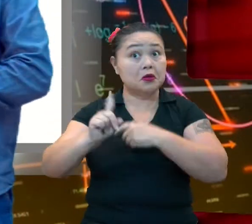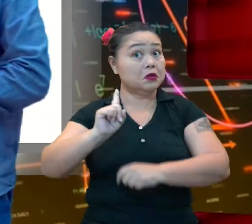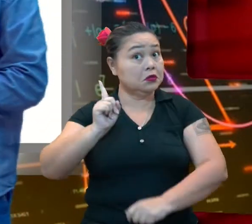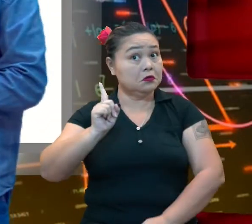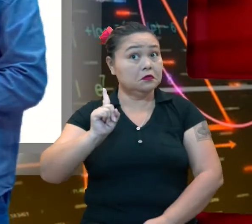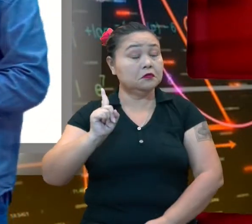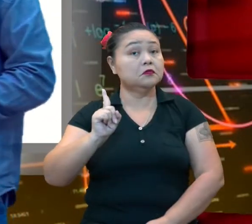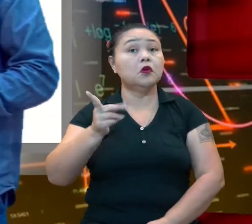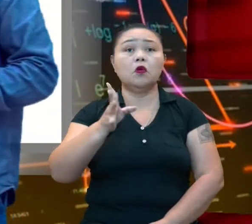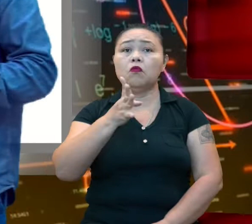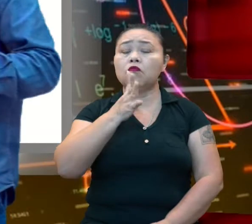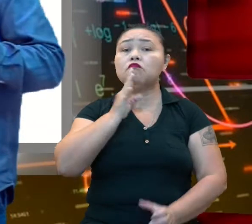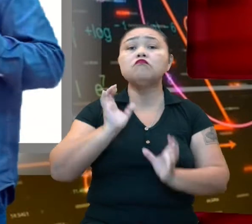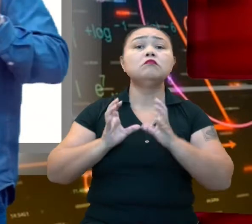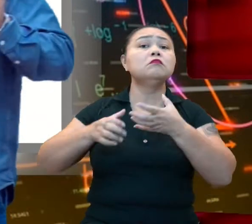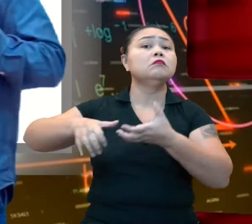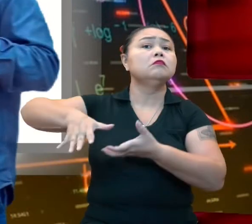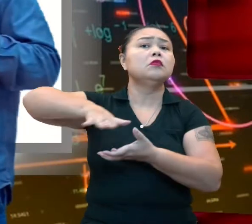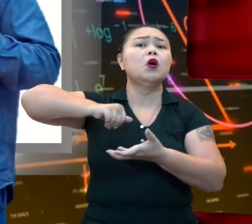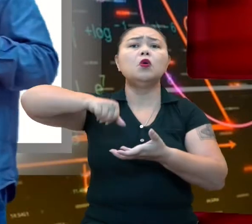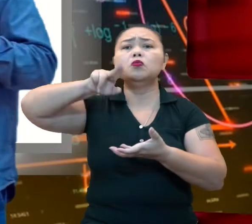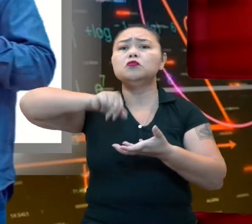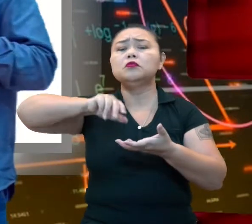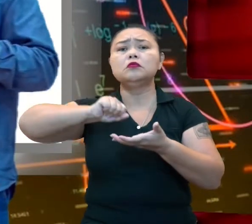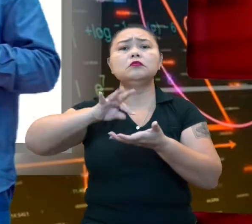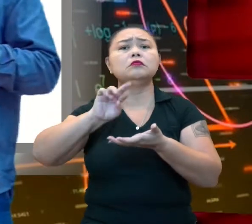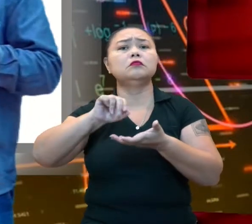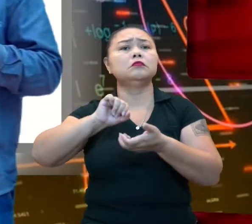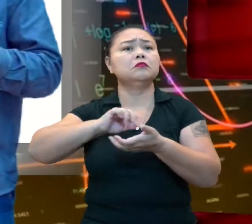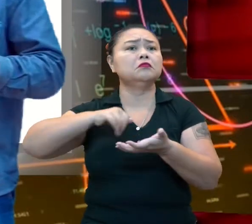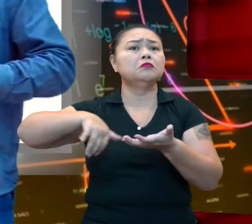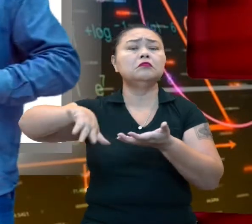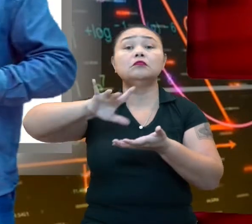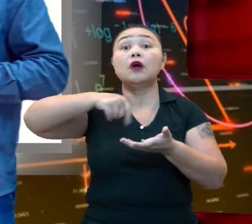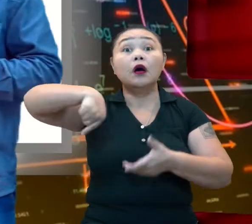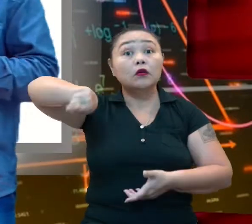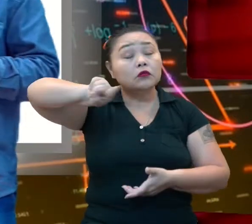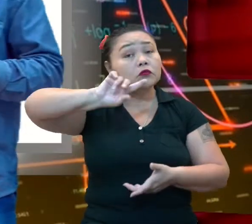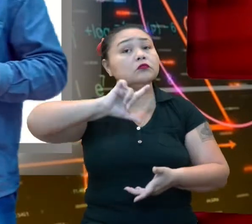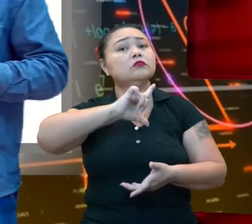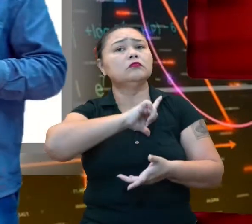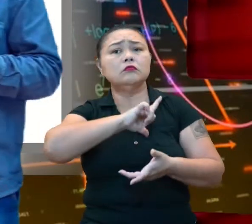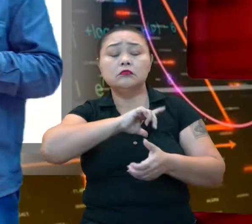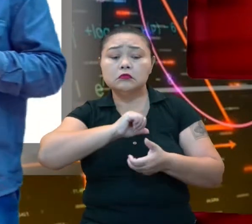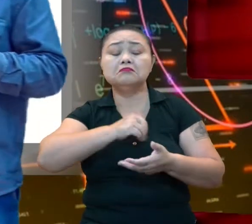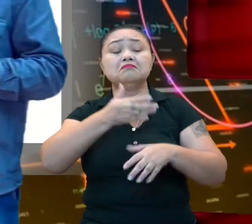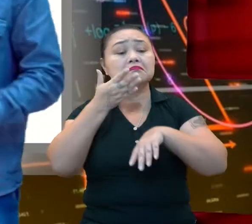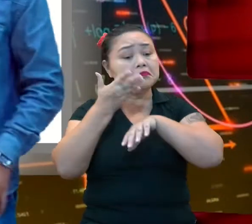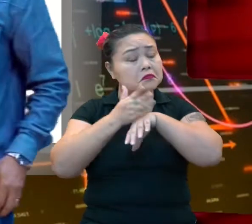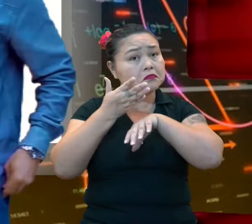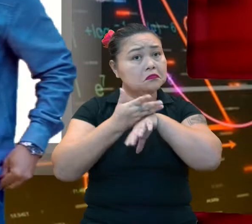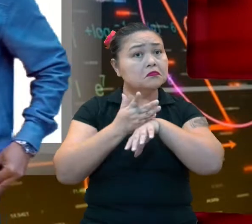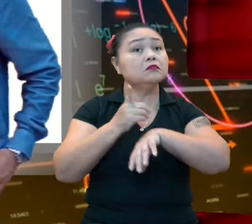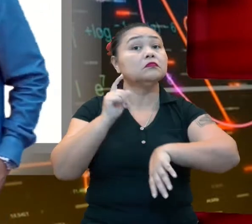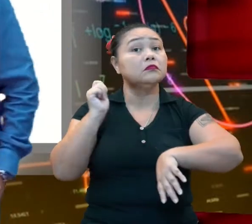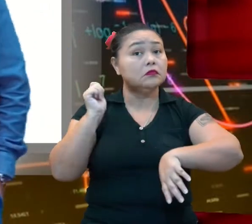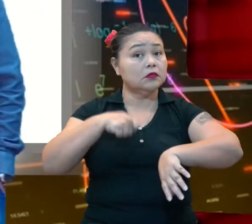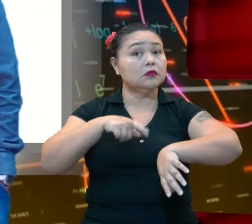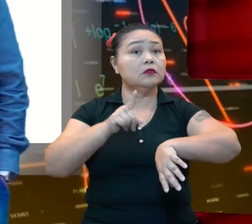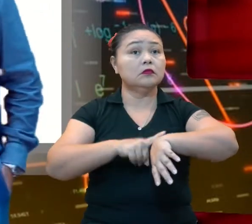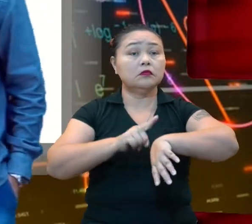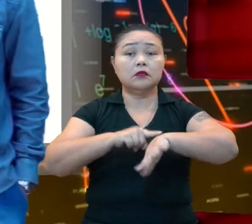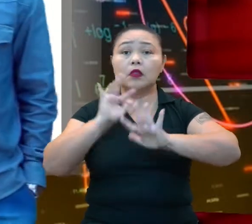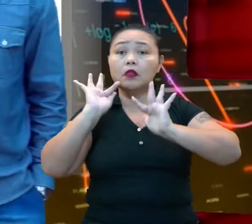Eu conheço turmas aí que nunca nem viram trigonometria e vocês viram ali de maneira bem prática. Às vezes não dá tempo, né? Chega final de